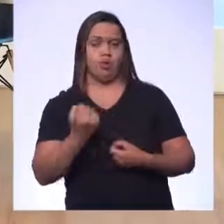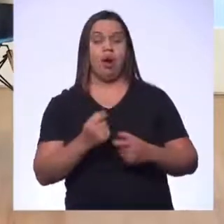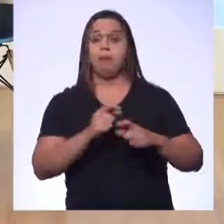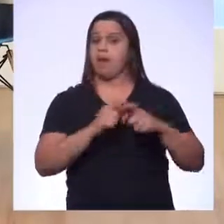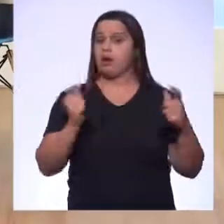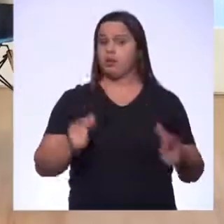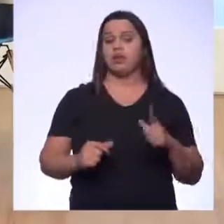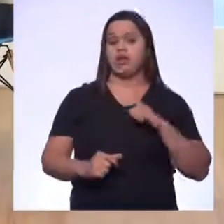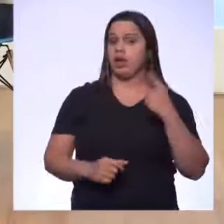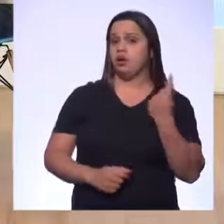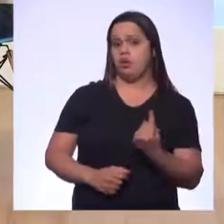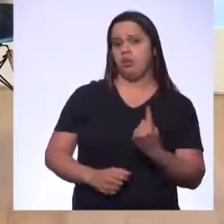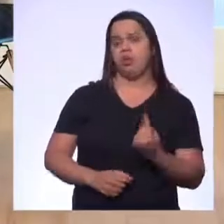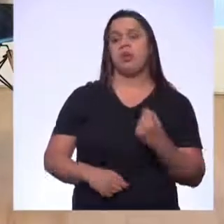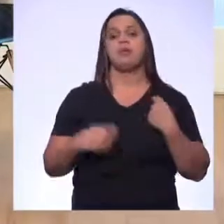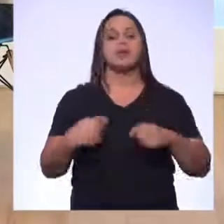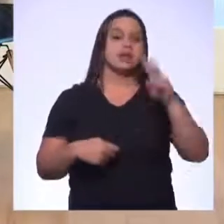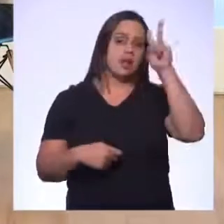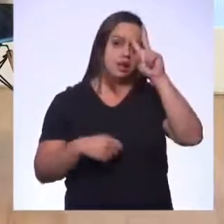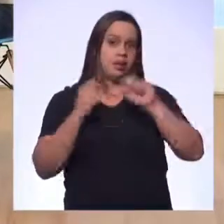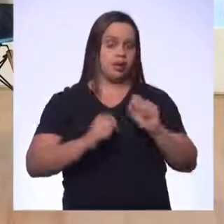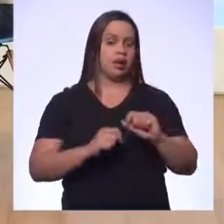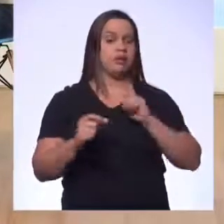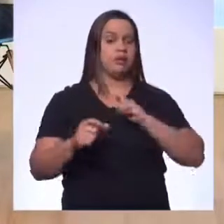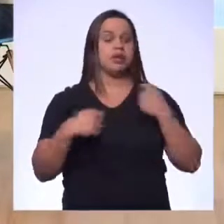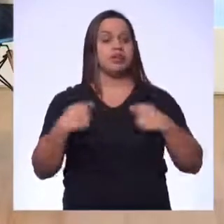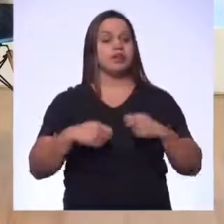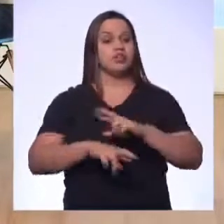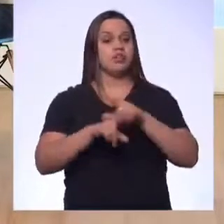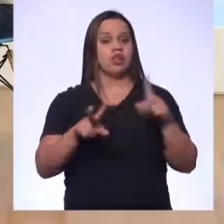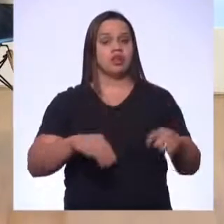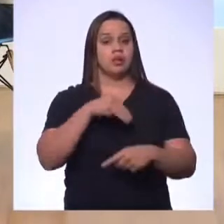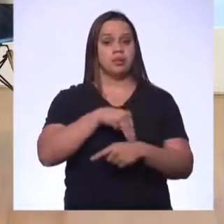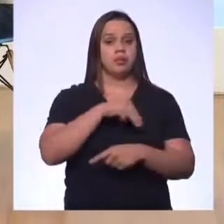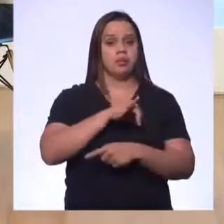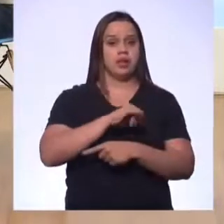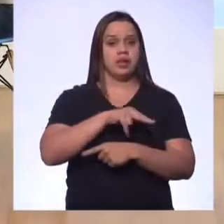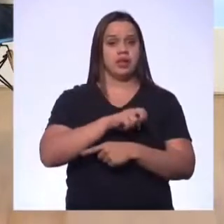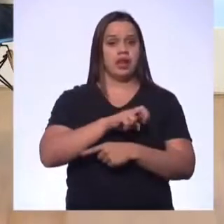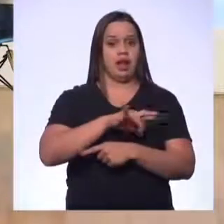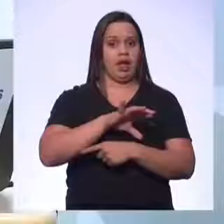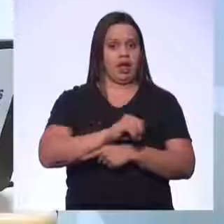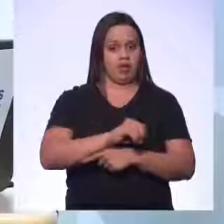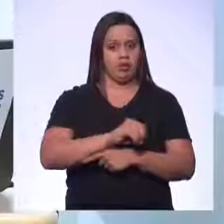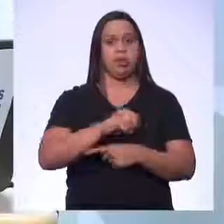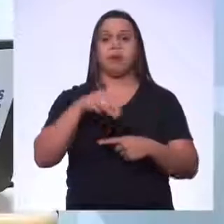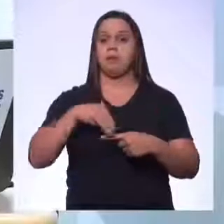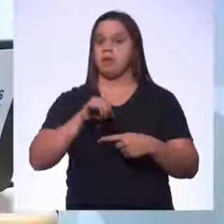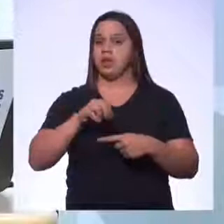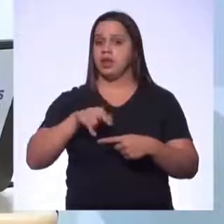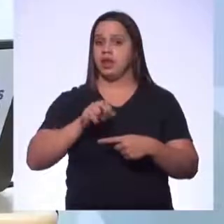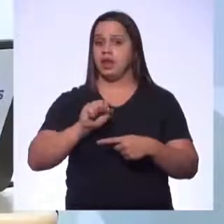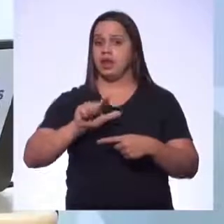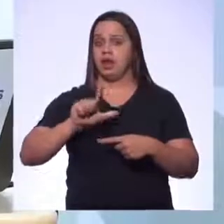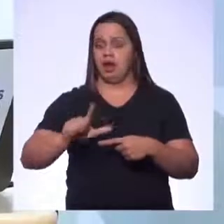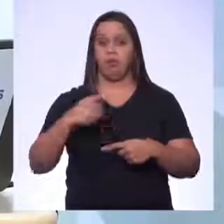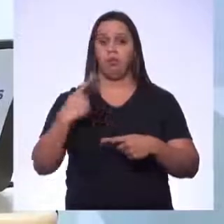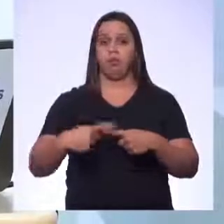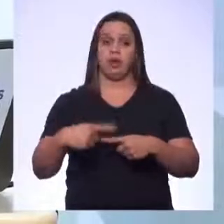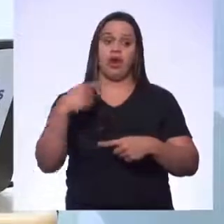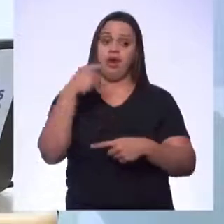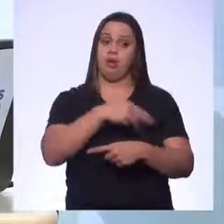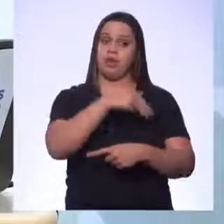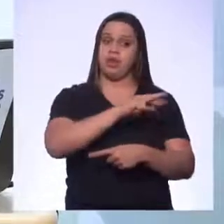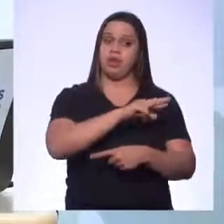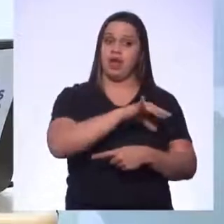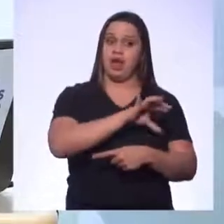mineral. Tá? Tem que lembrar que existe uma diferença entre minério e mineral. Tá? Então, quando a gente fala em minério, um minério é onde